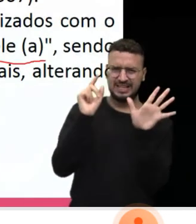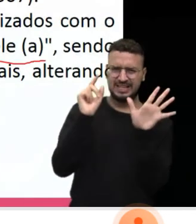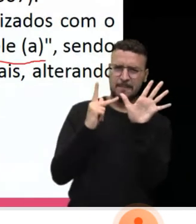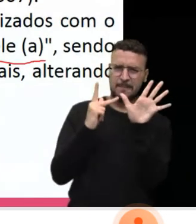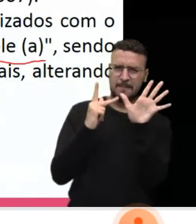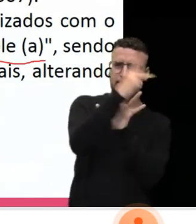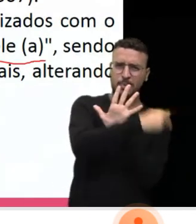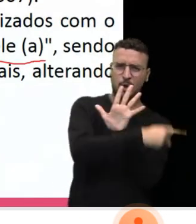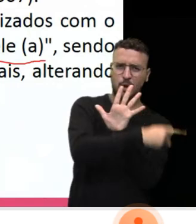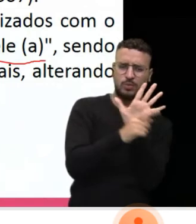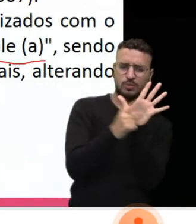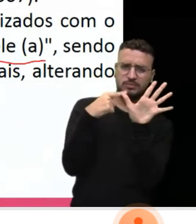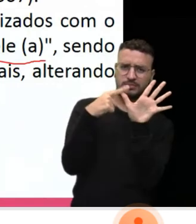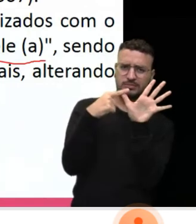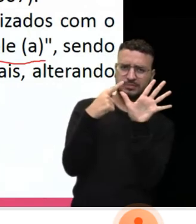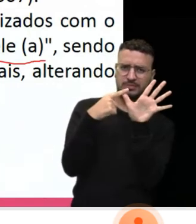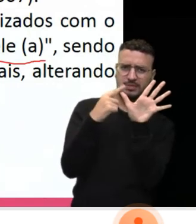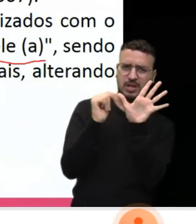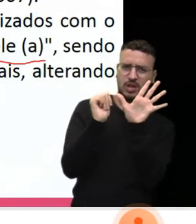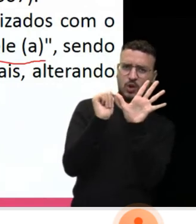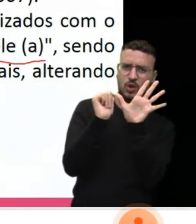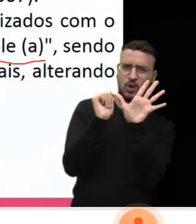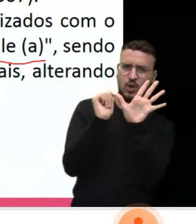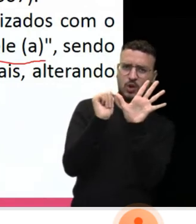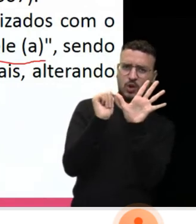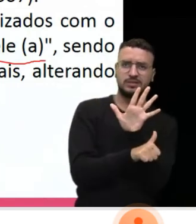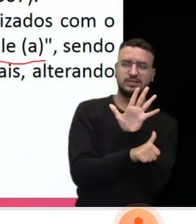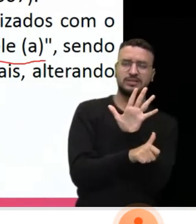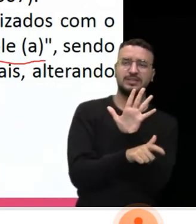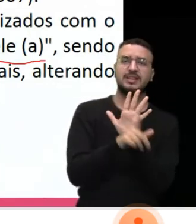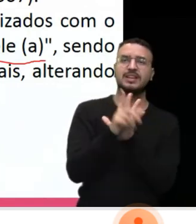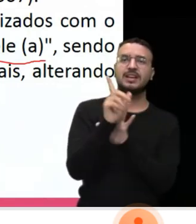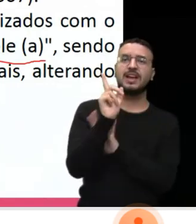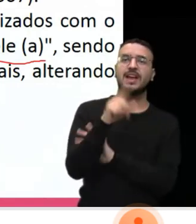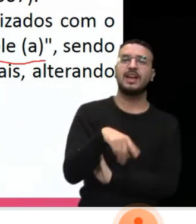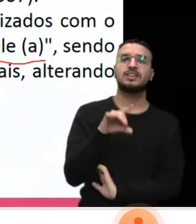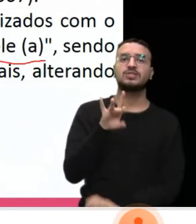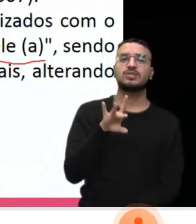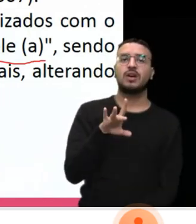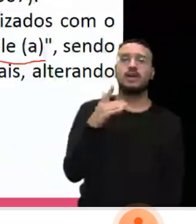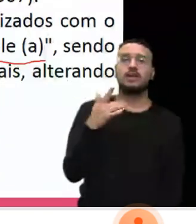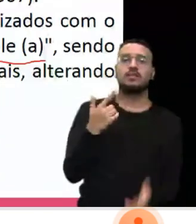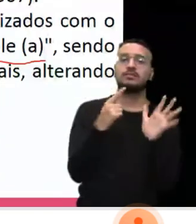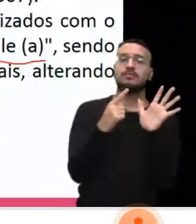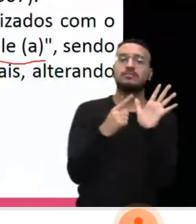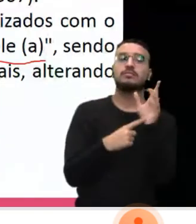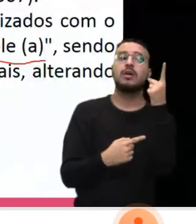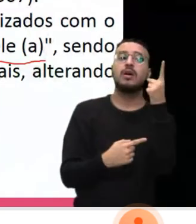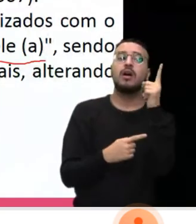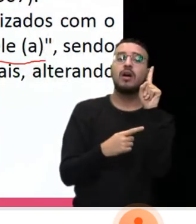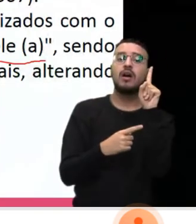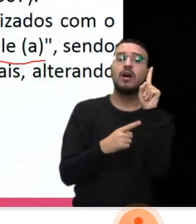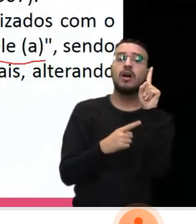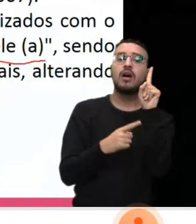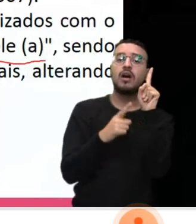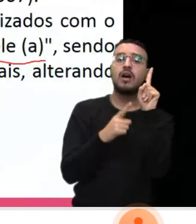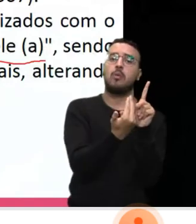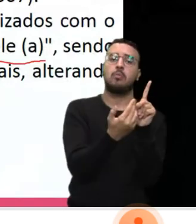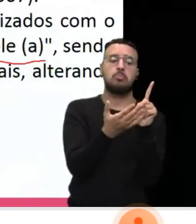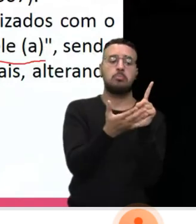configuração de mão nos três sinais, alterando apenas a orientação, que é o outro